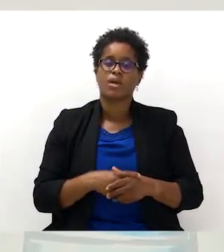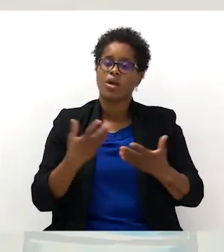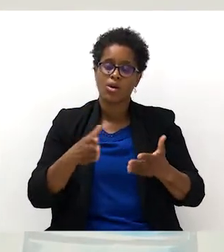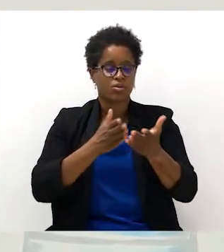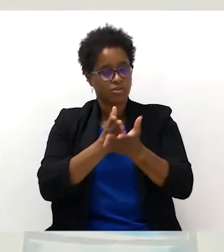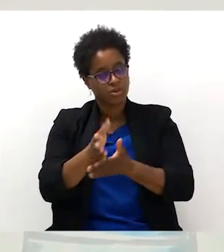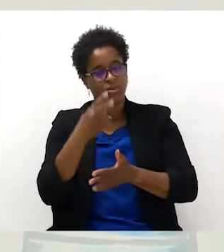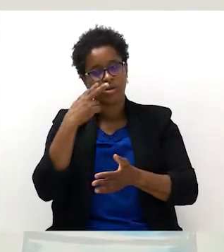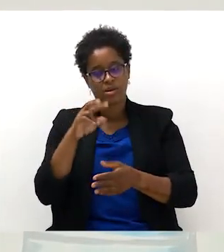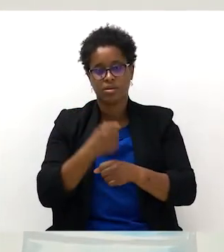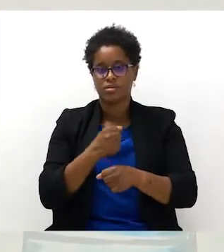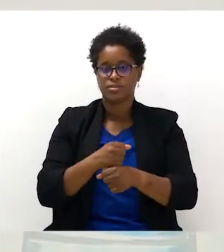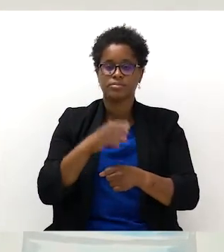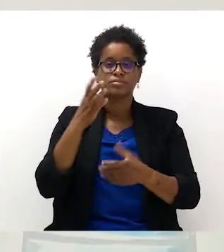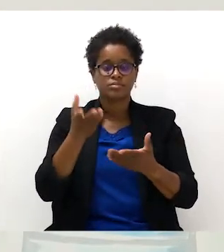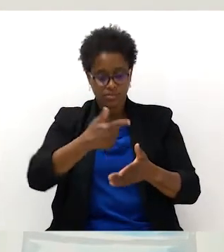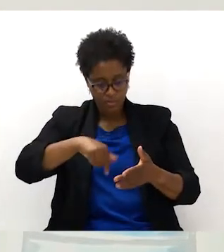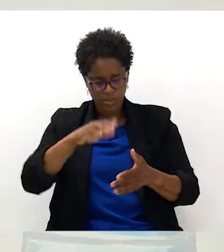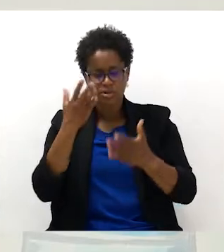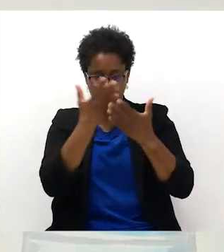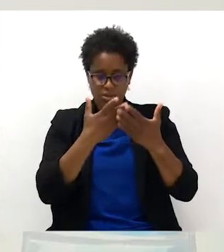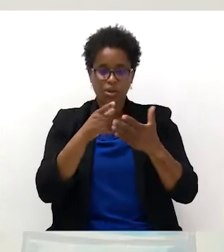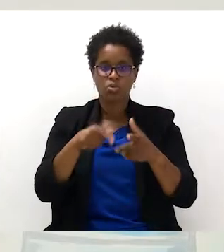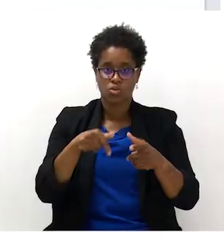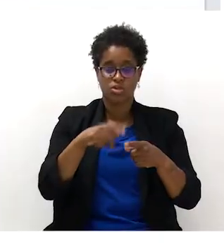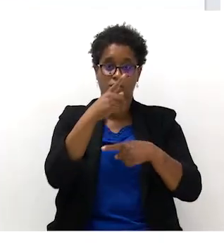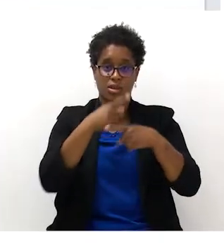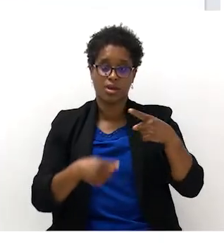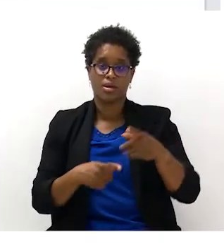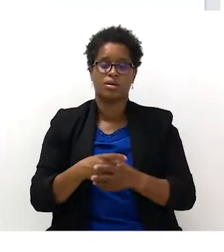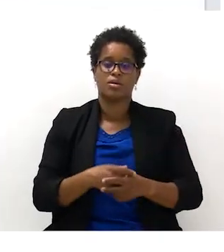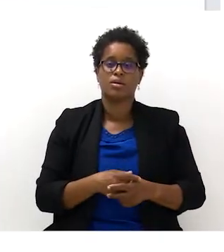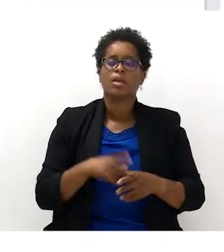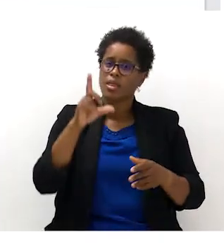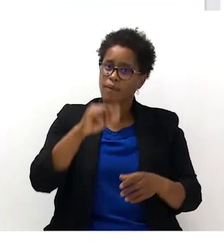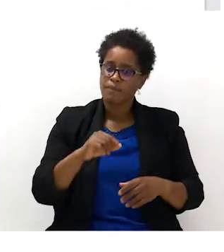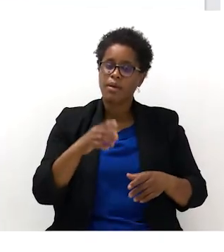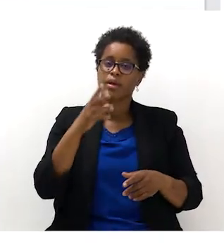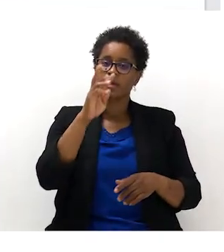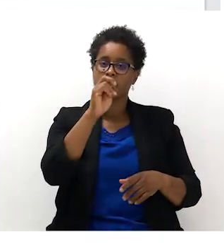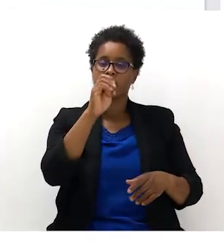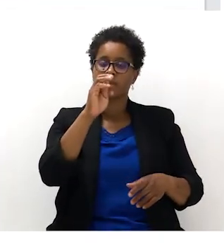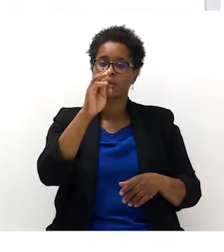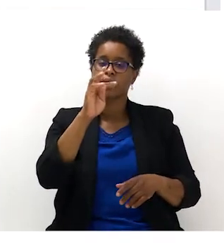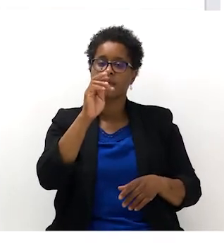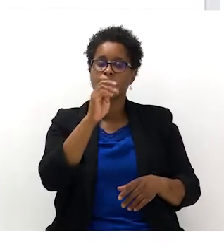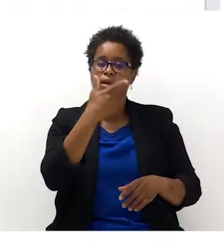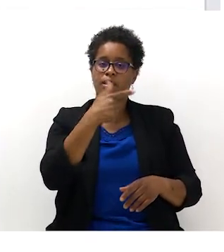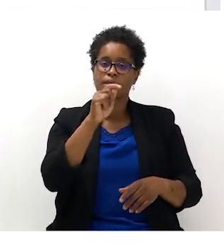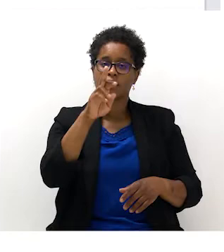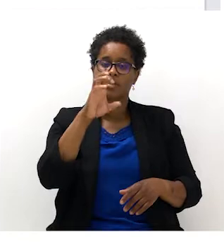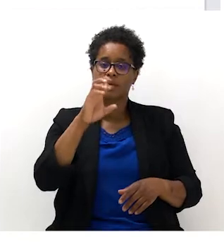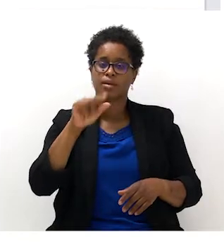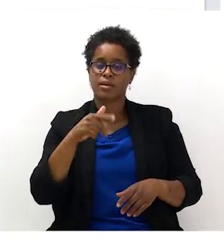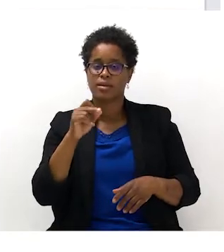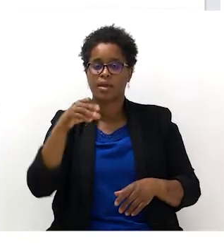Continuamos a ver, como nós estávamos a estudar hoje, a metade, também a terça parte.